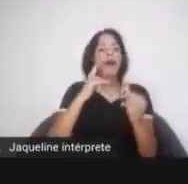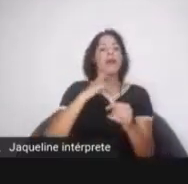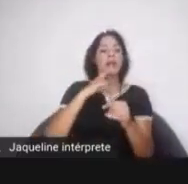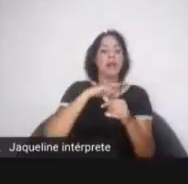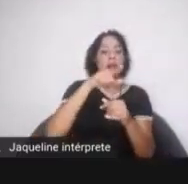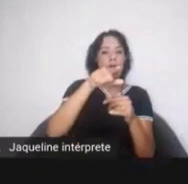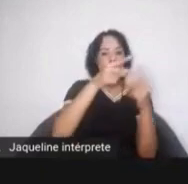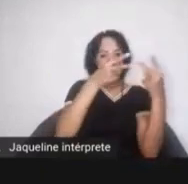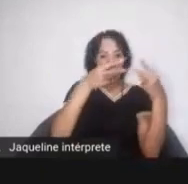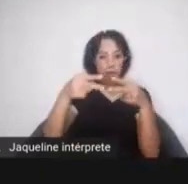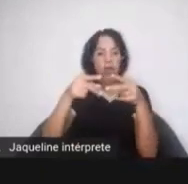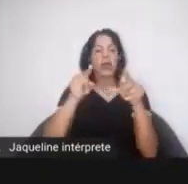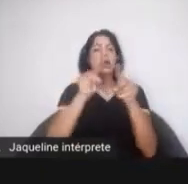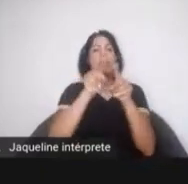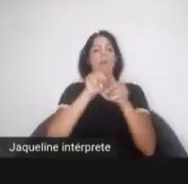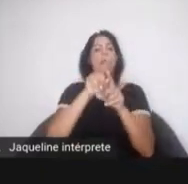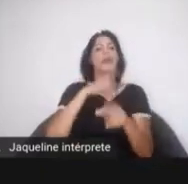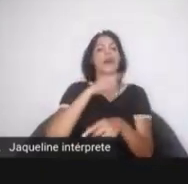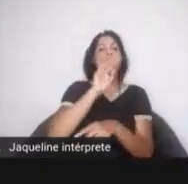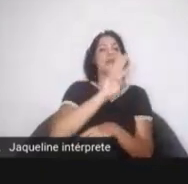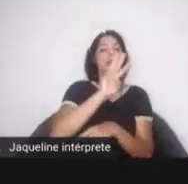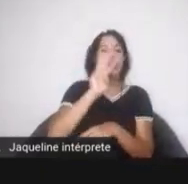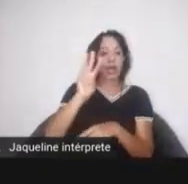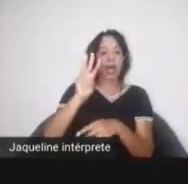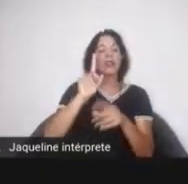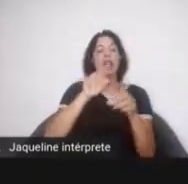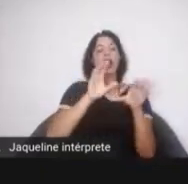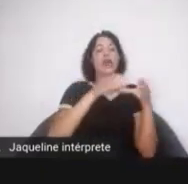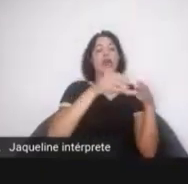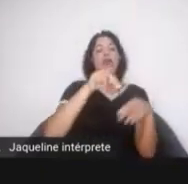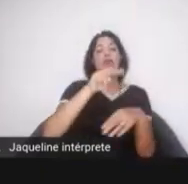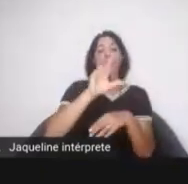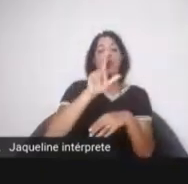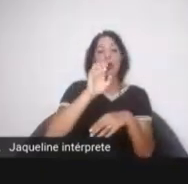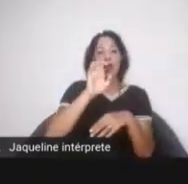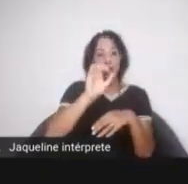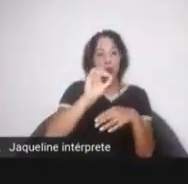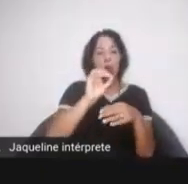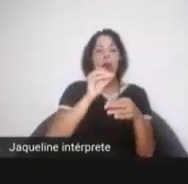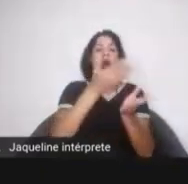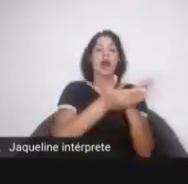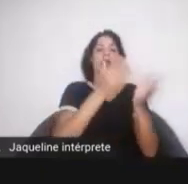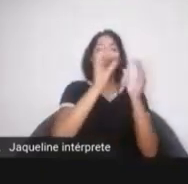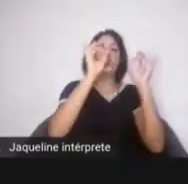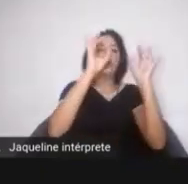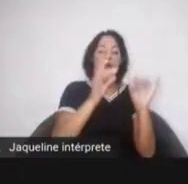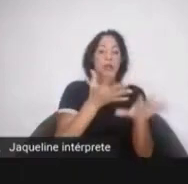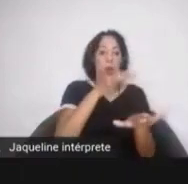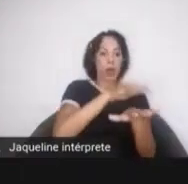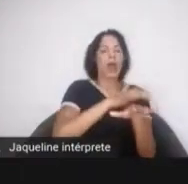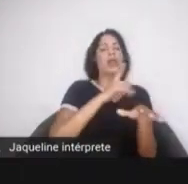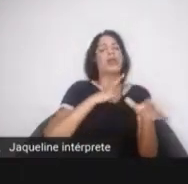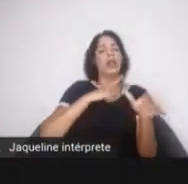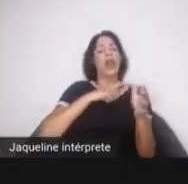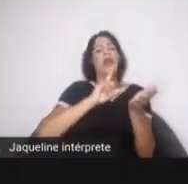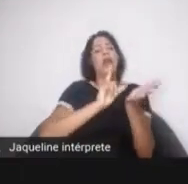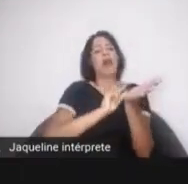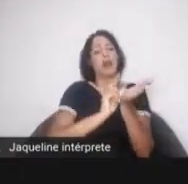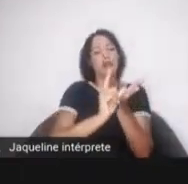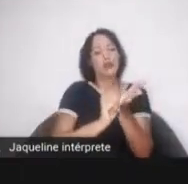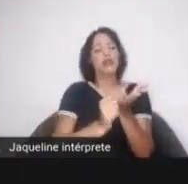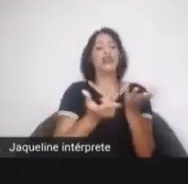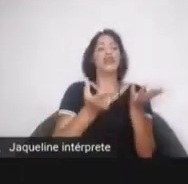núcleo, né, no nosso site do Núcleo de Educação Especial Inclusiva, onde nós temos alguns artigos também, que